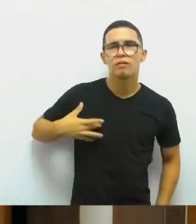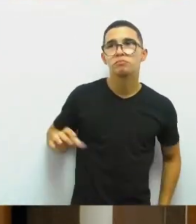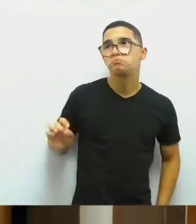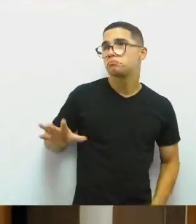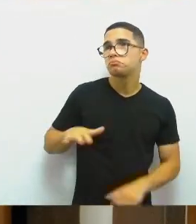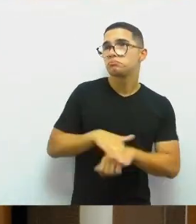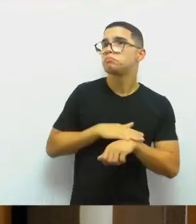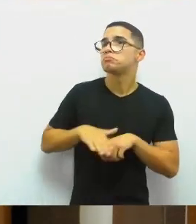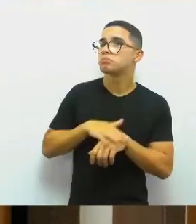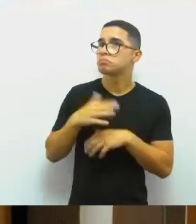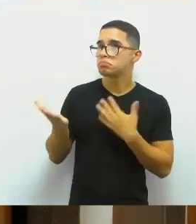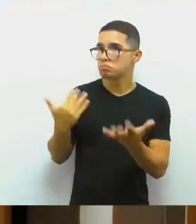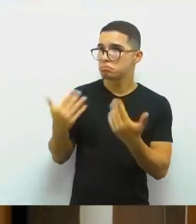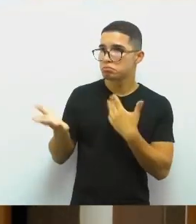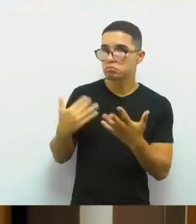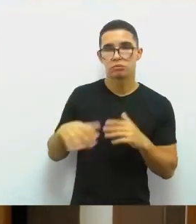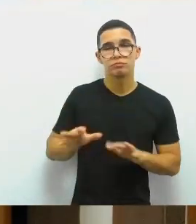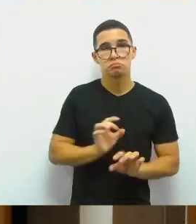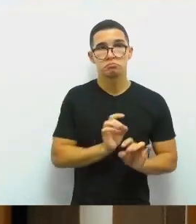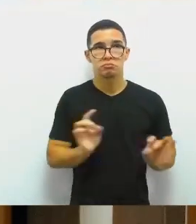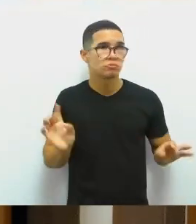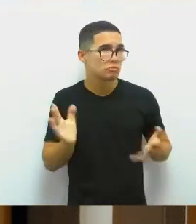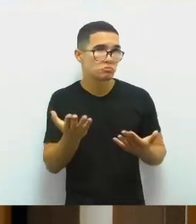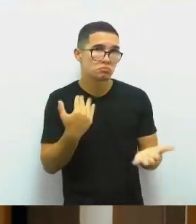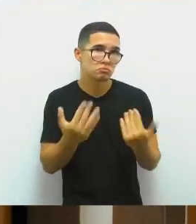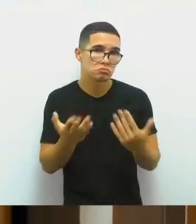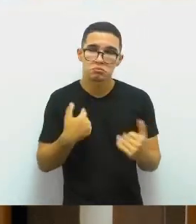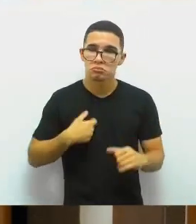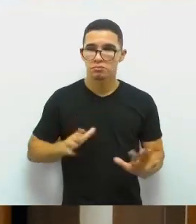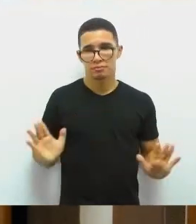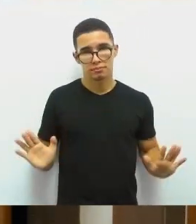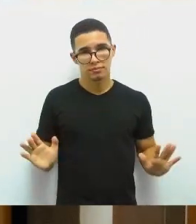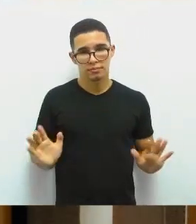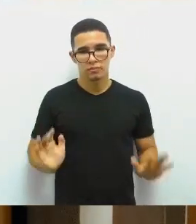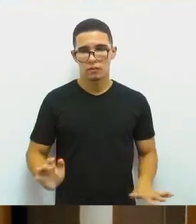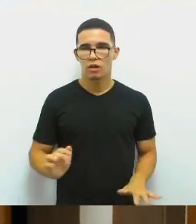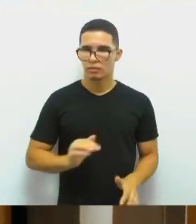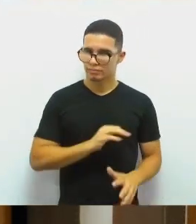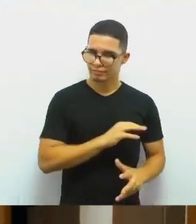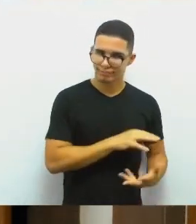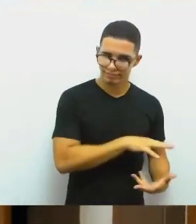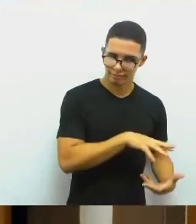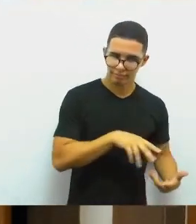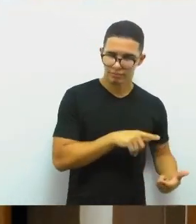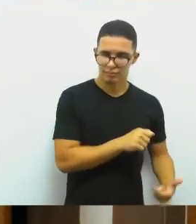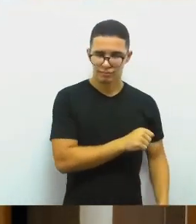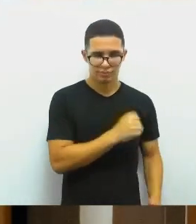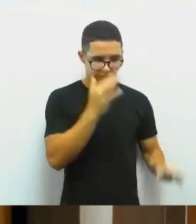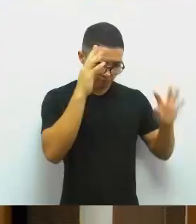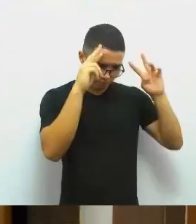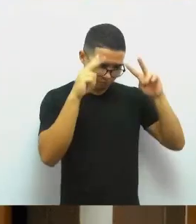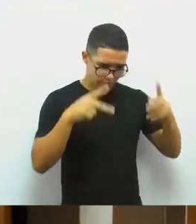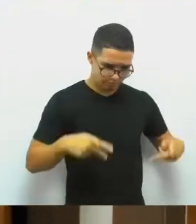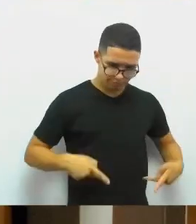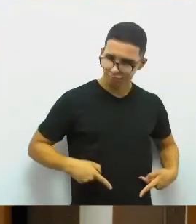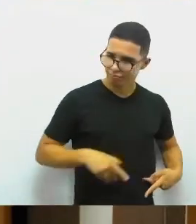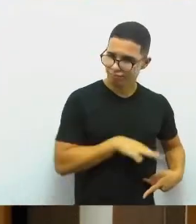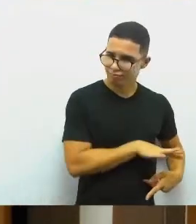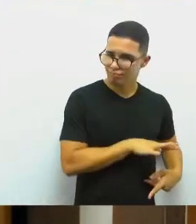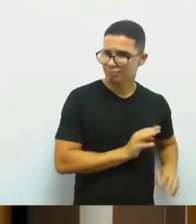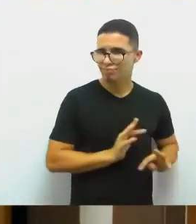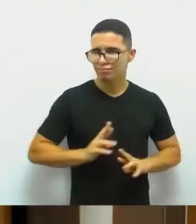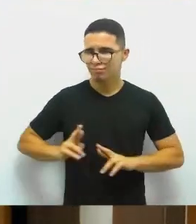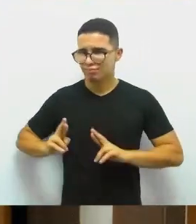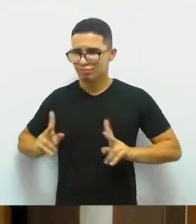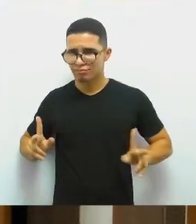conversar. Quer conversar, quer falar, né? A humanidade faz total diferença.